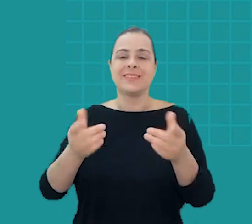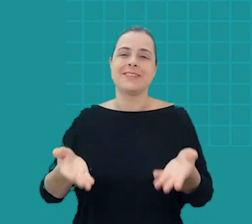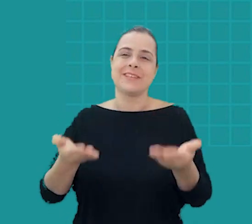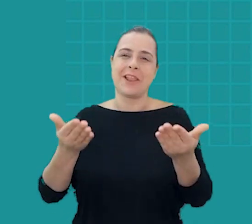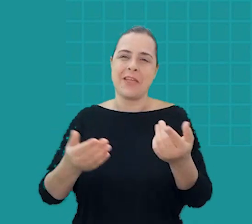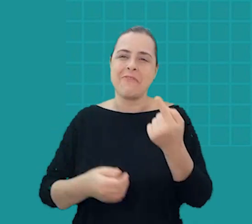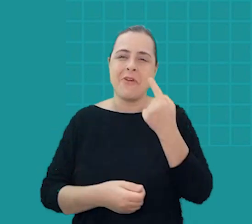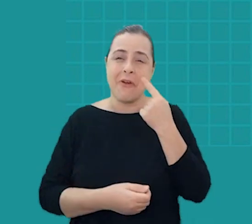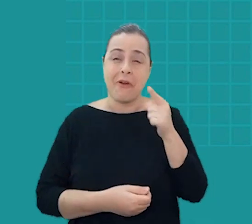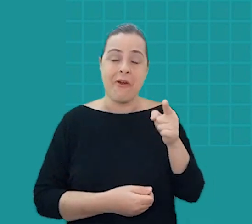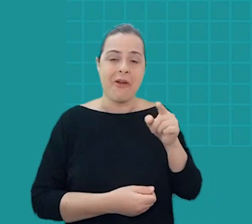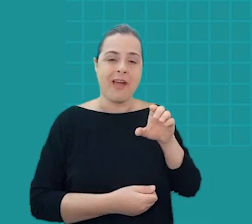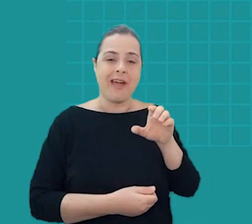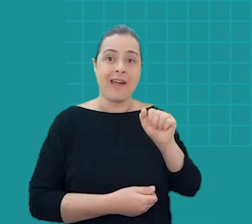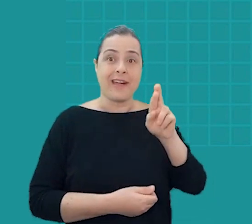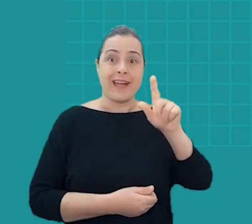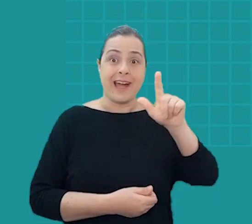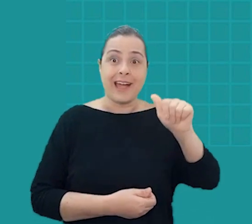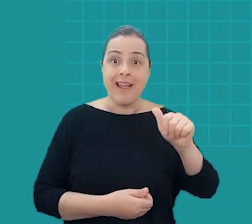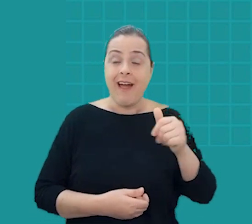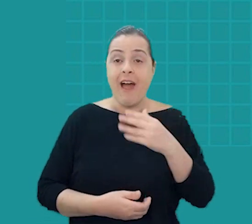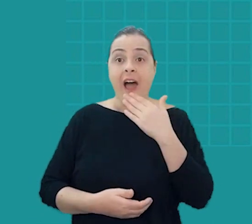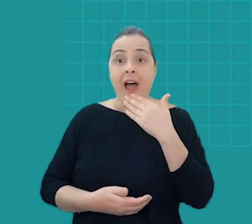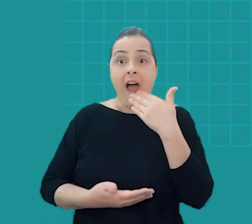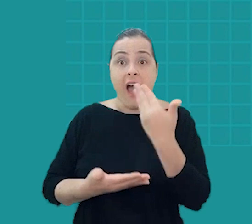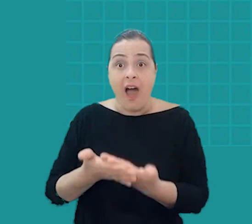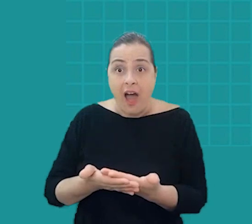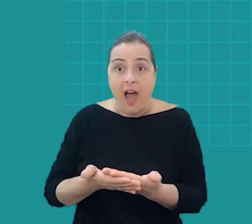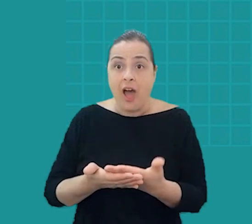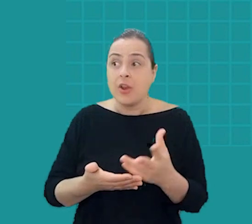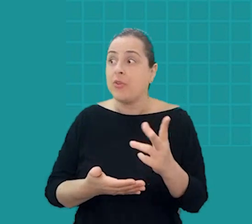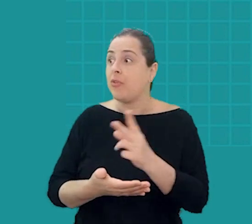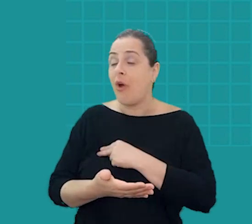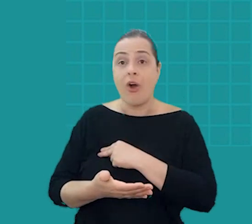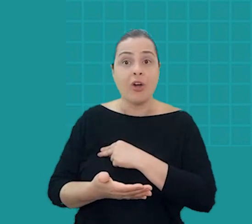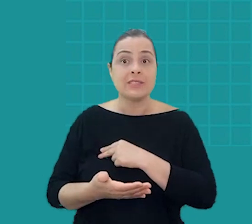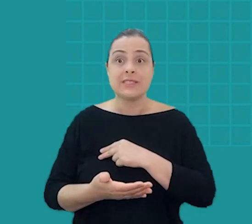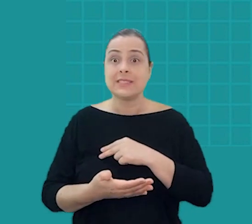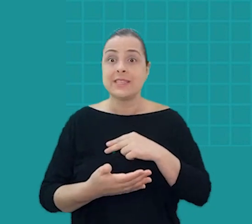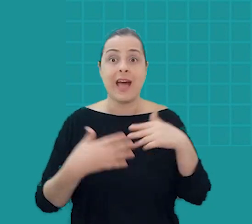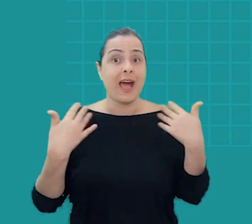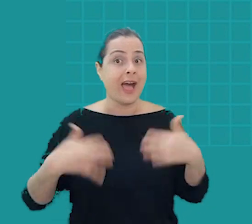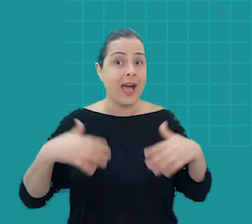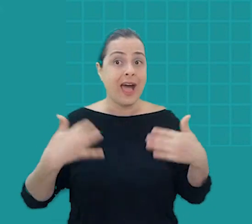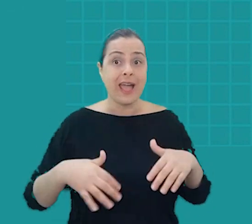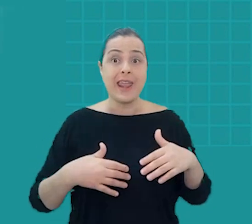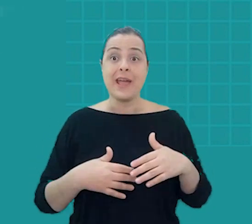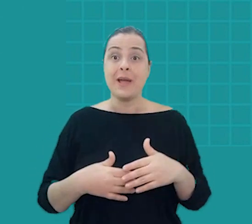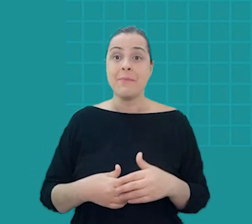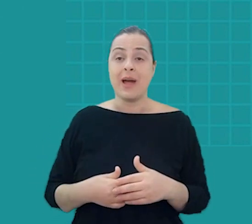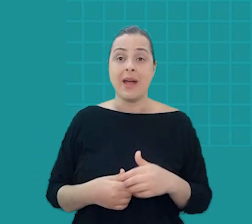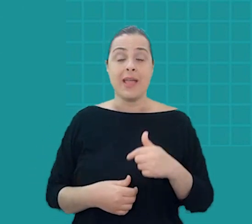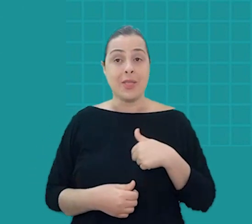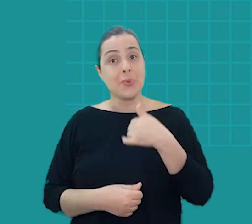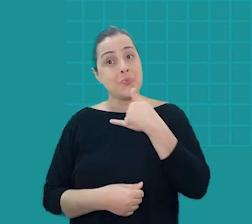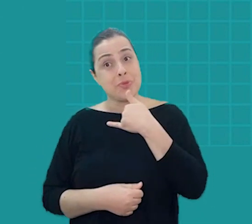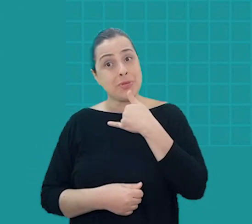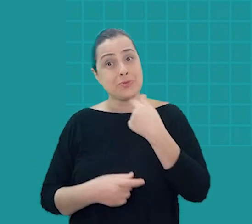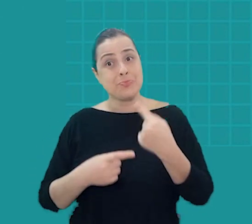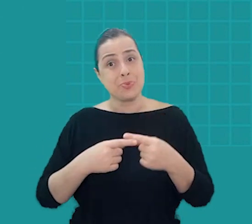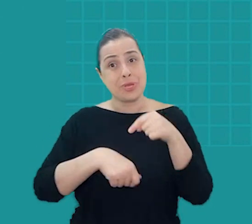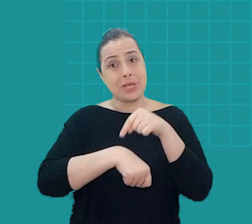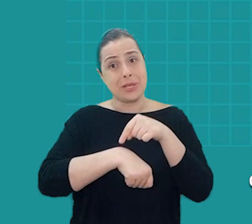ao poder, hoje a gente agora está mais em videoconferência, mas a gente está o tempo todo usando esse recurso.